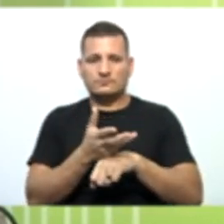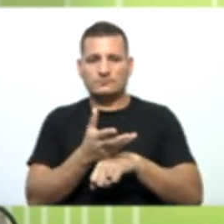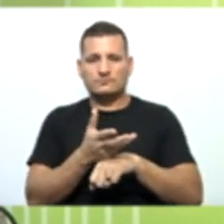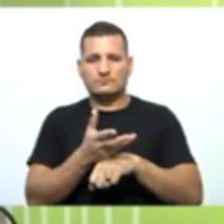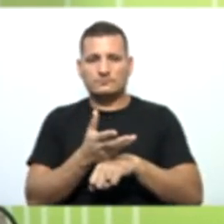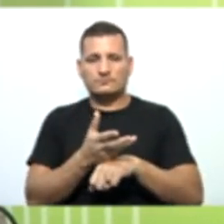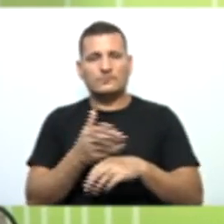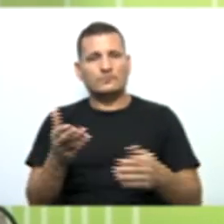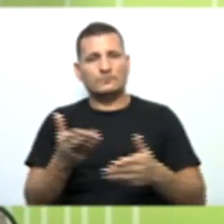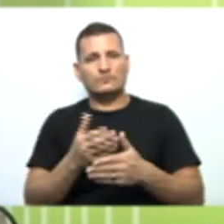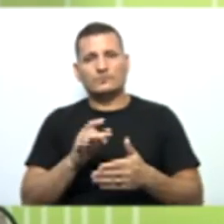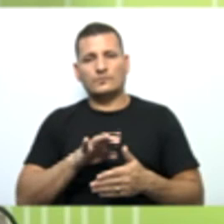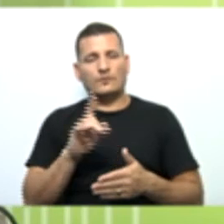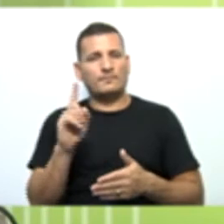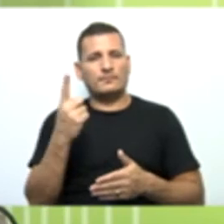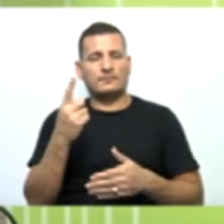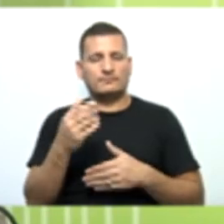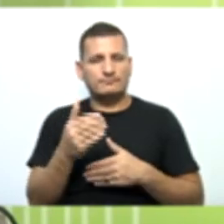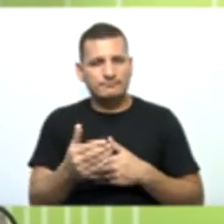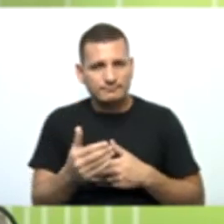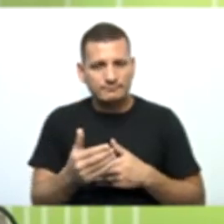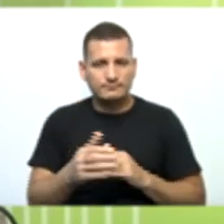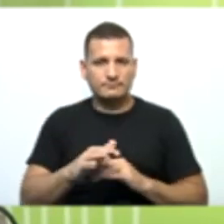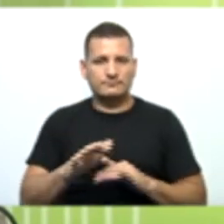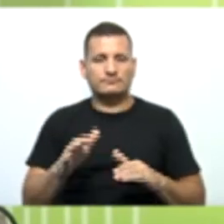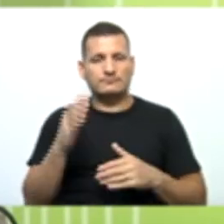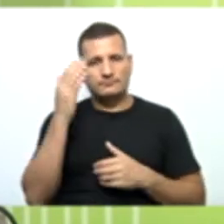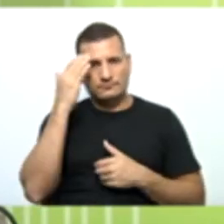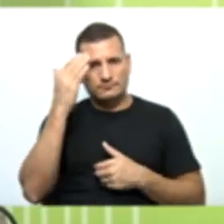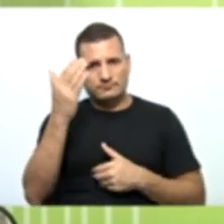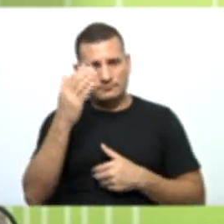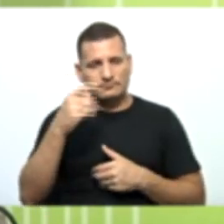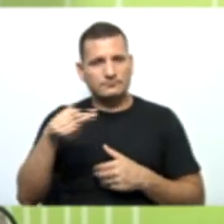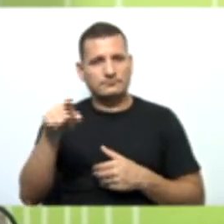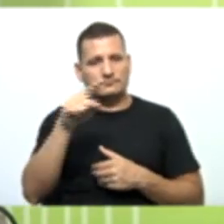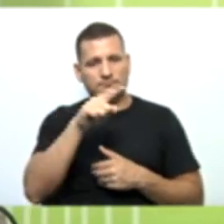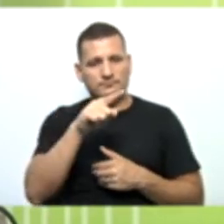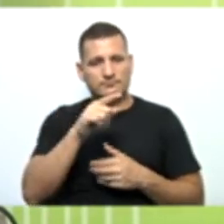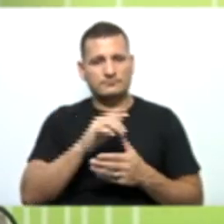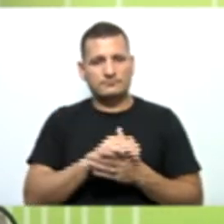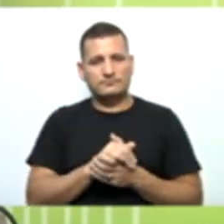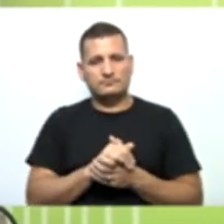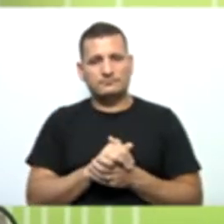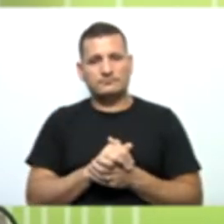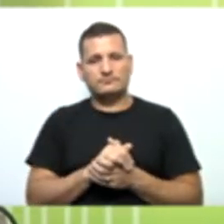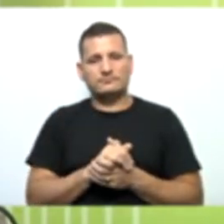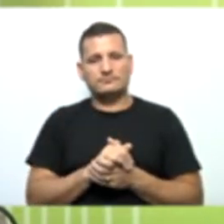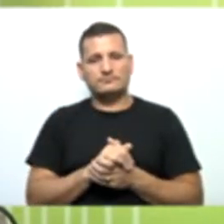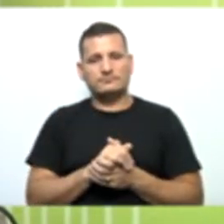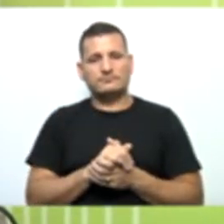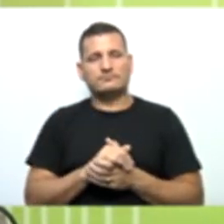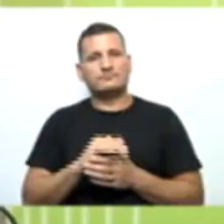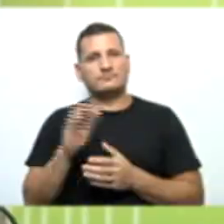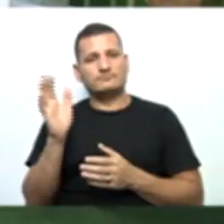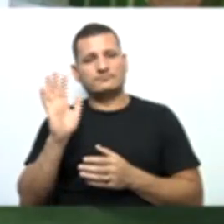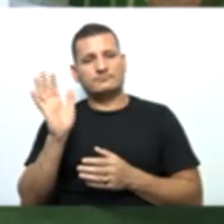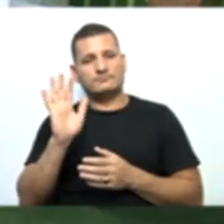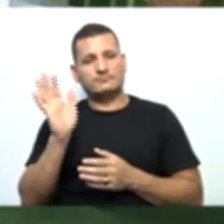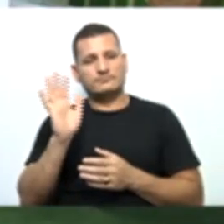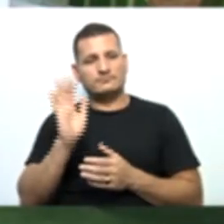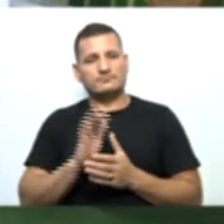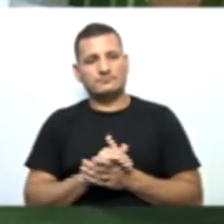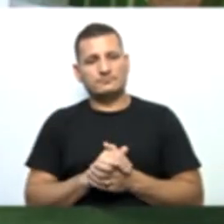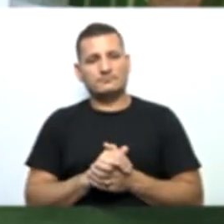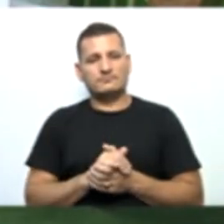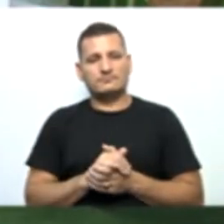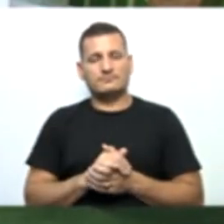essa foi só o primeiro passo, certo? Então, agradeço a participação de vocês e até uma boa aula, né, professor?